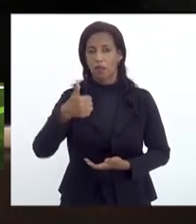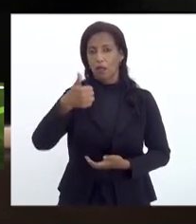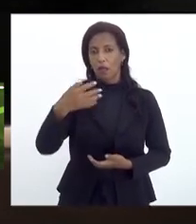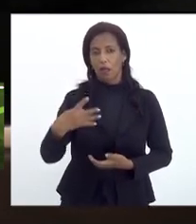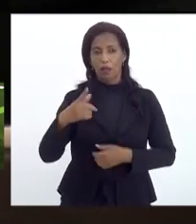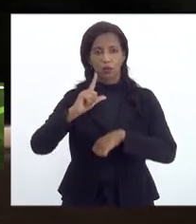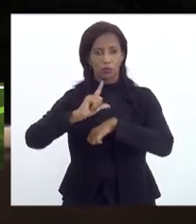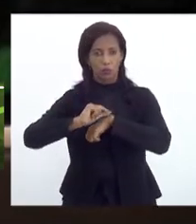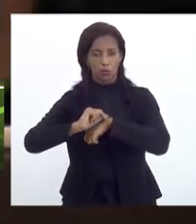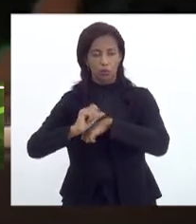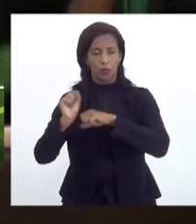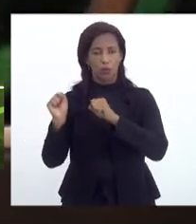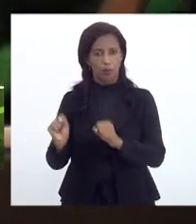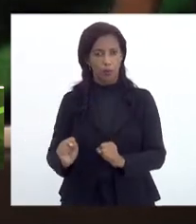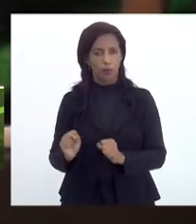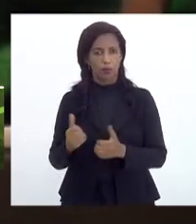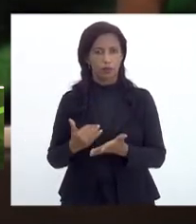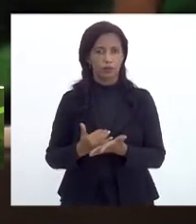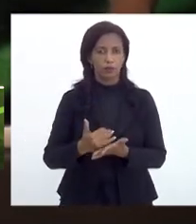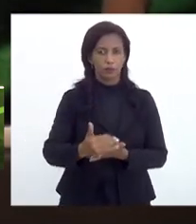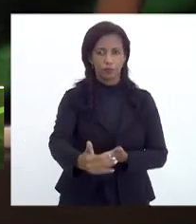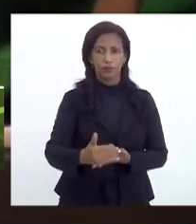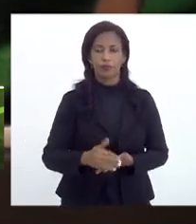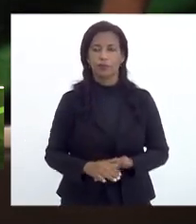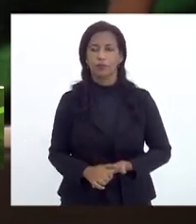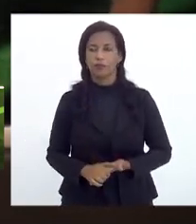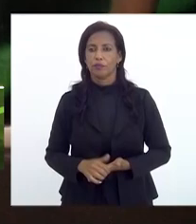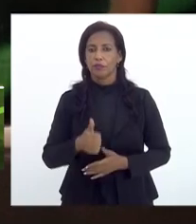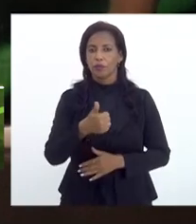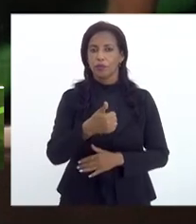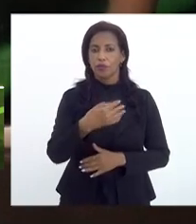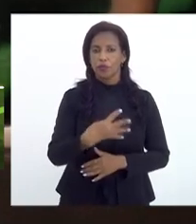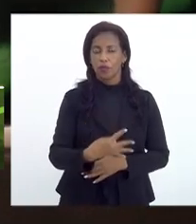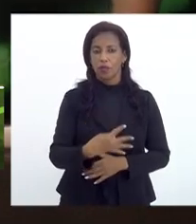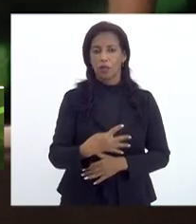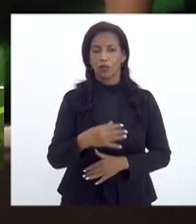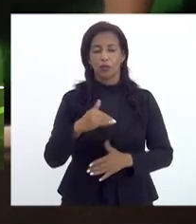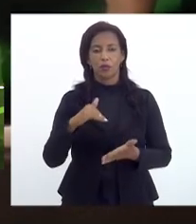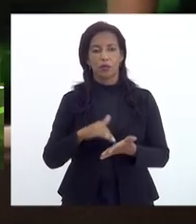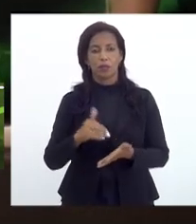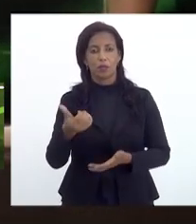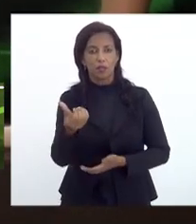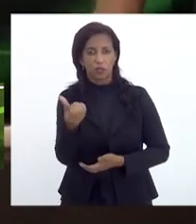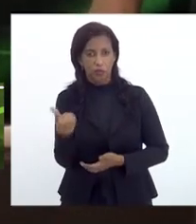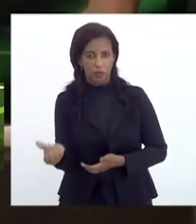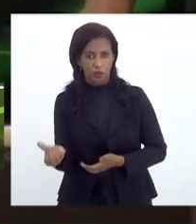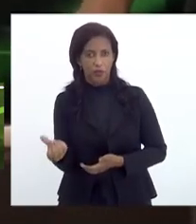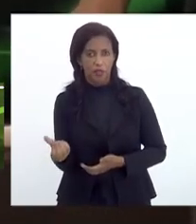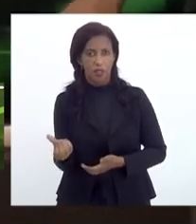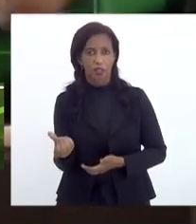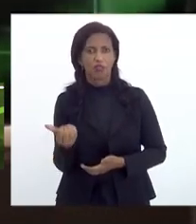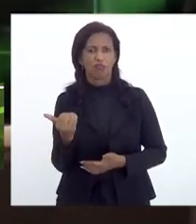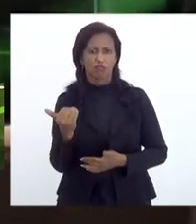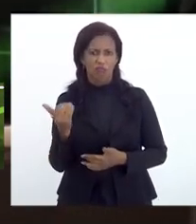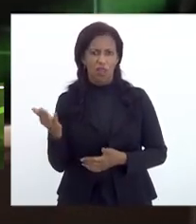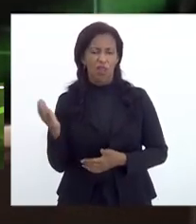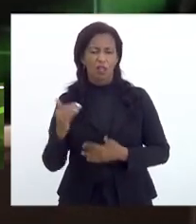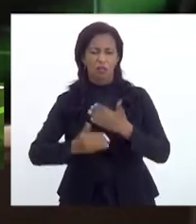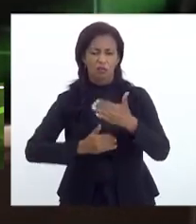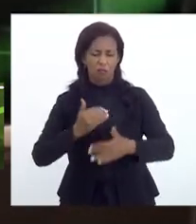horas Podemos dar De 14 Às 16 horas Porque está bem adiantado O que a gente já fez aqui